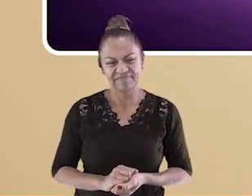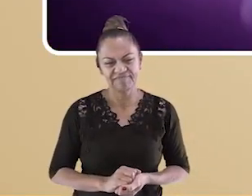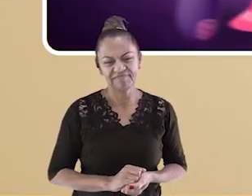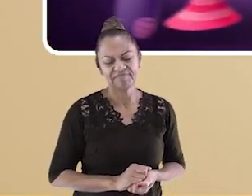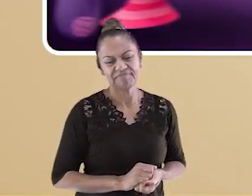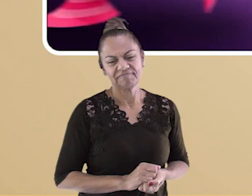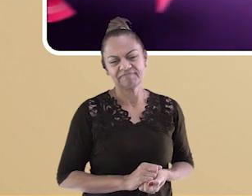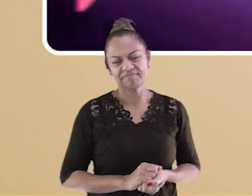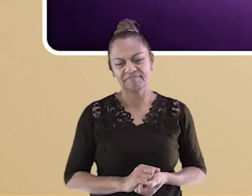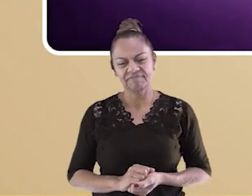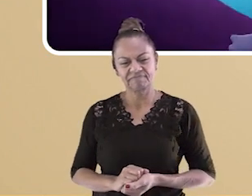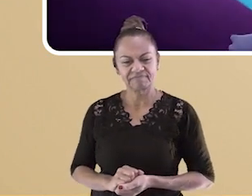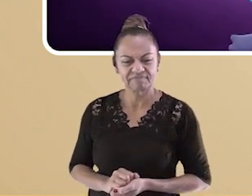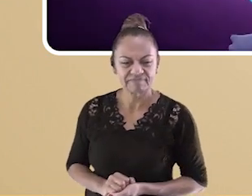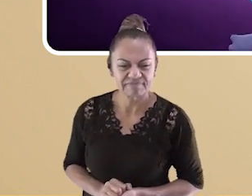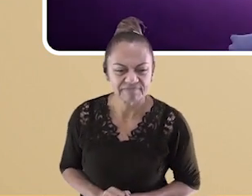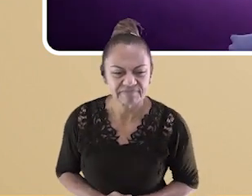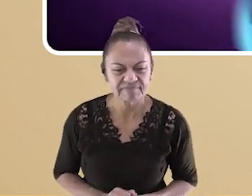Godô, saia!